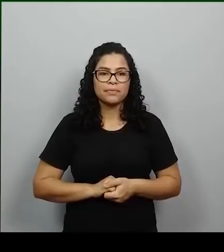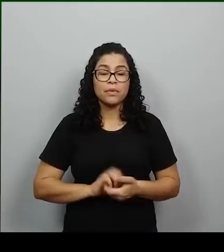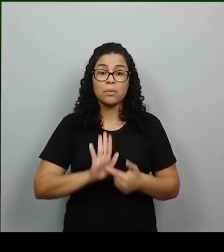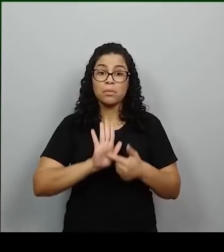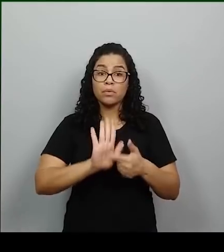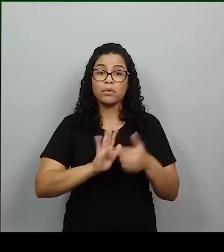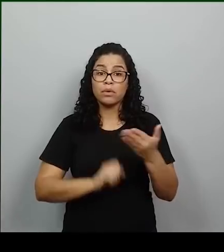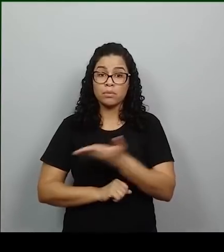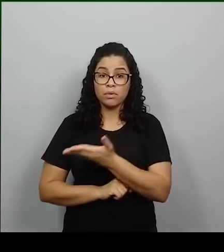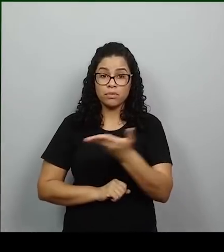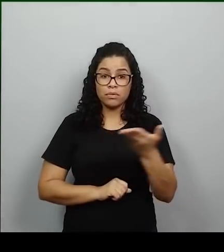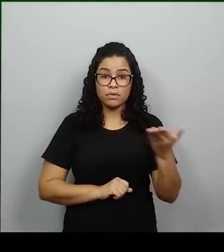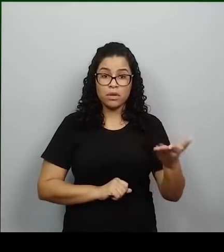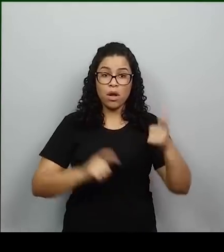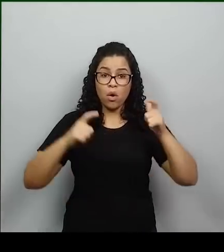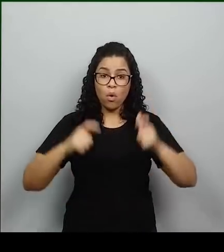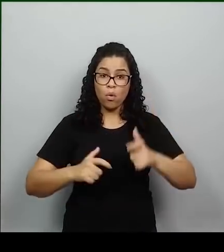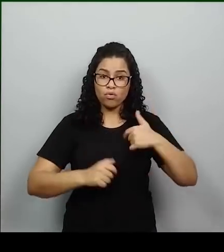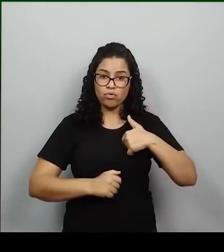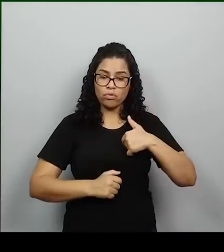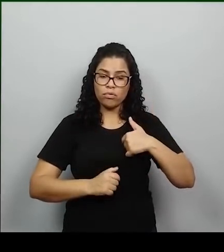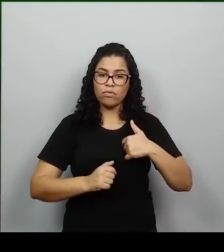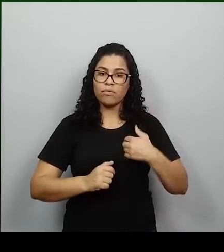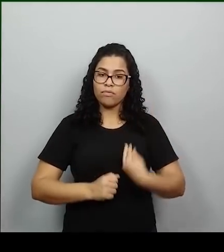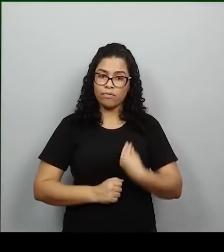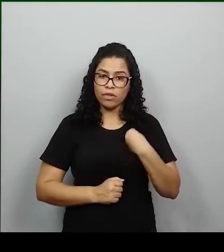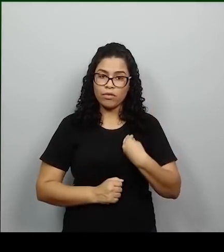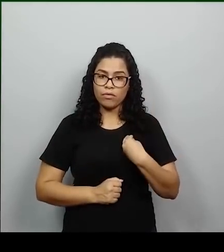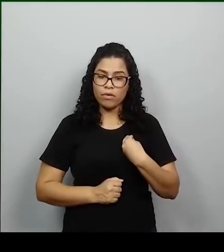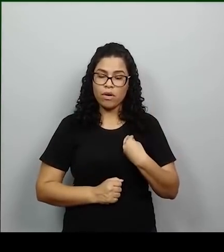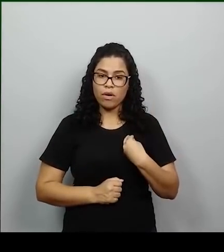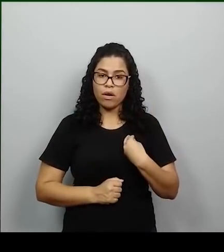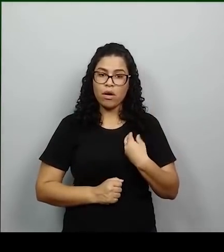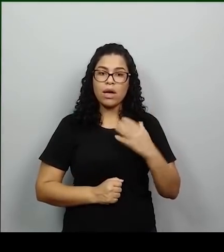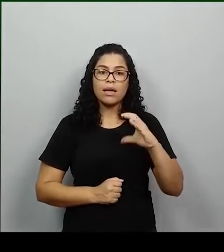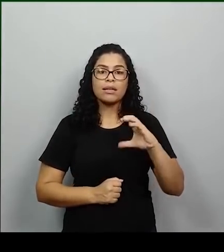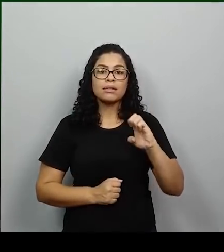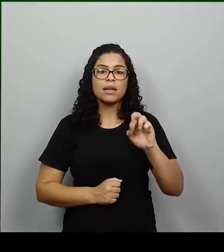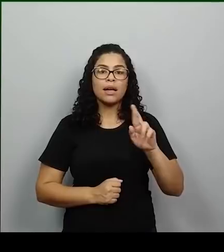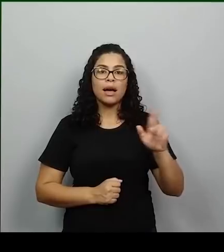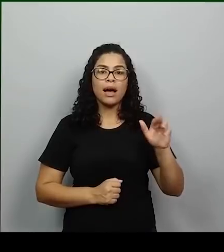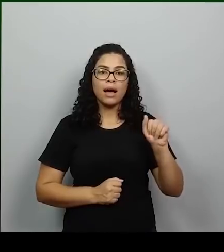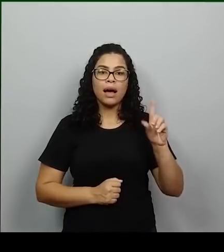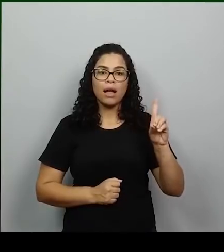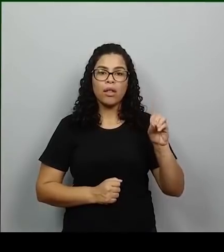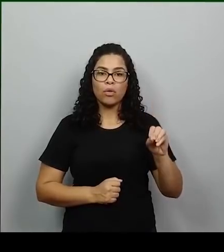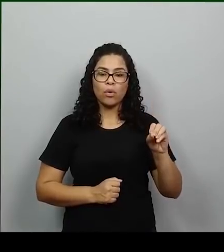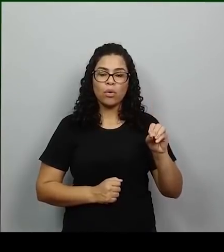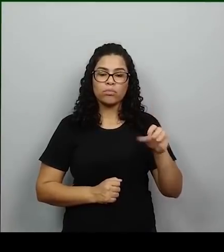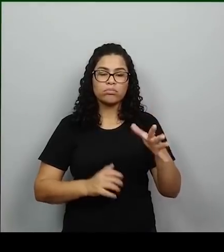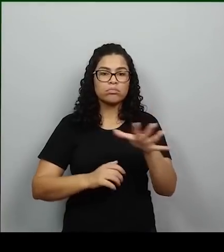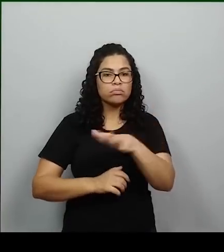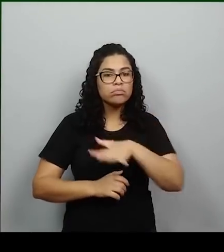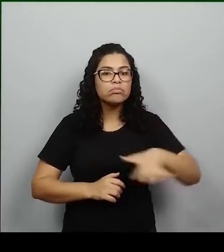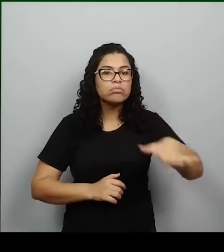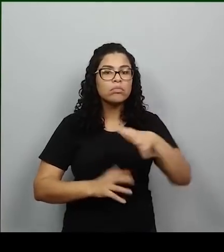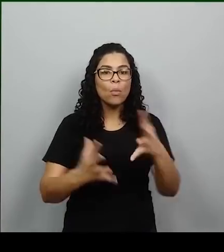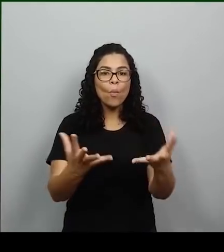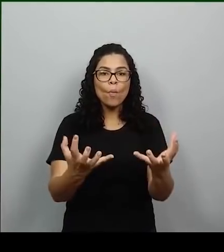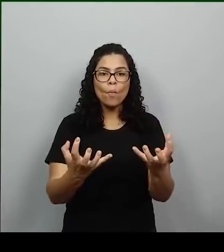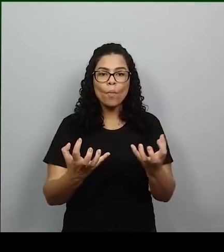Para mostrar para vocês aqui a região onde eu estou, aqui é um cerrado, né, que é uma das regiões do Brasil que mais precisa